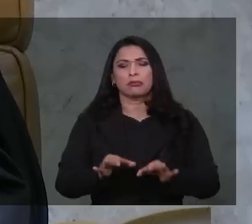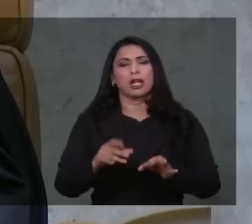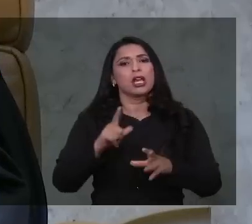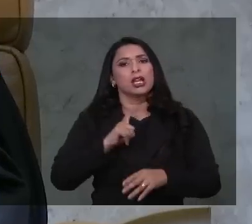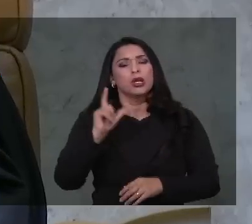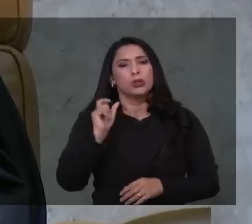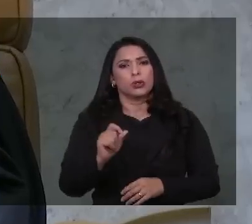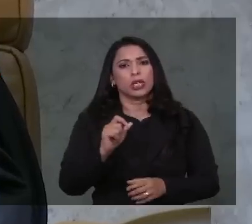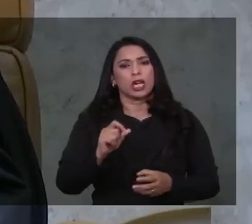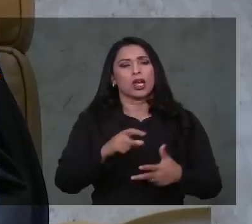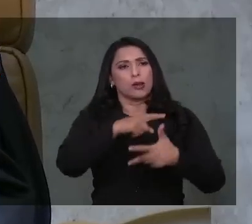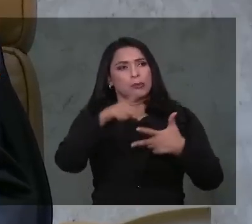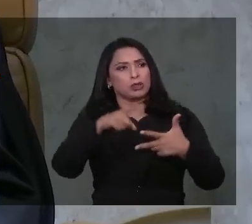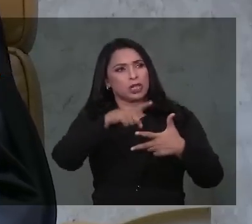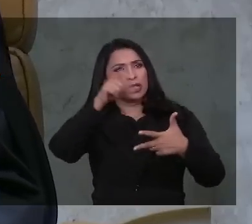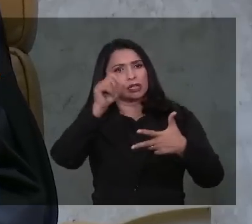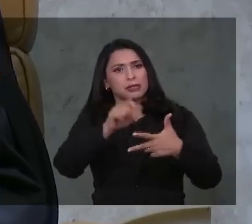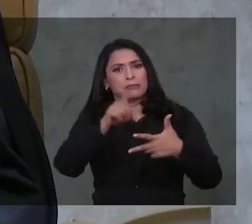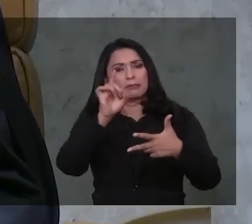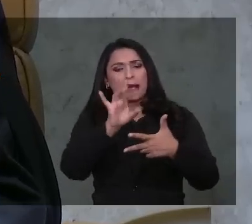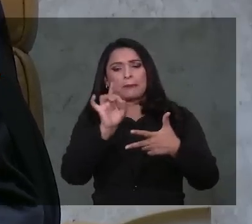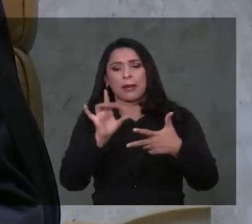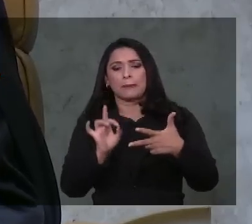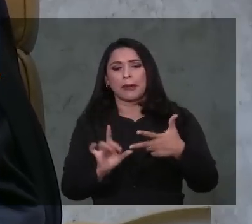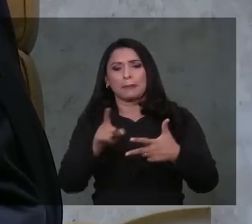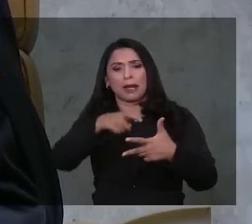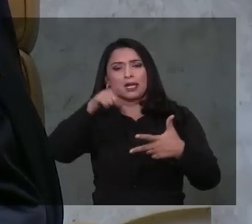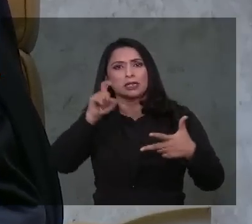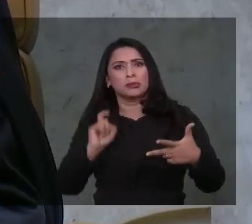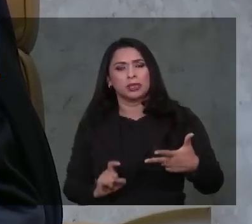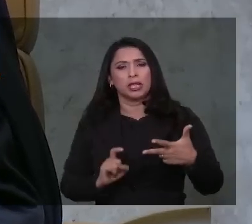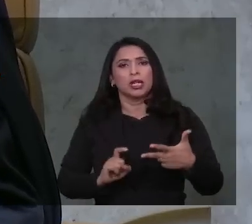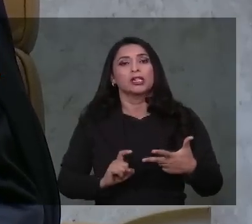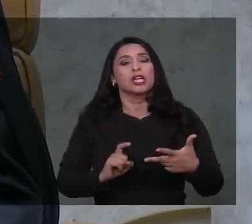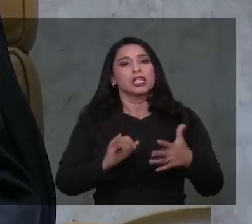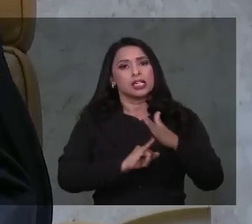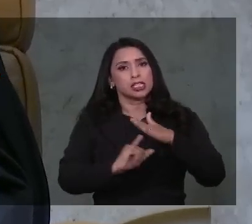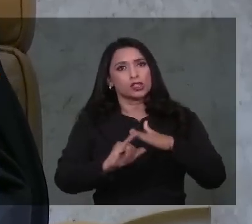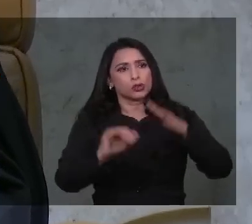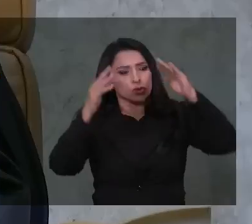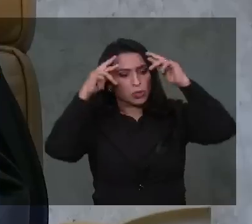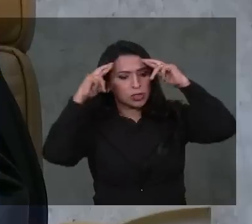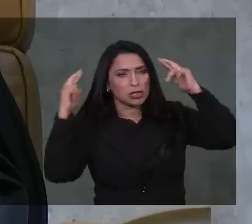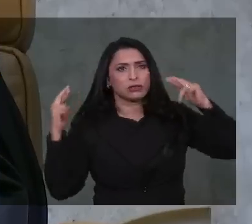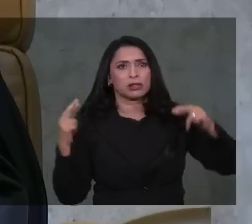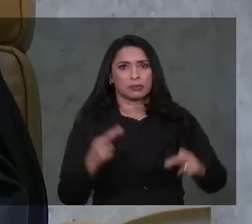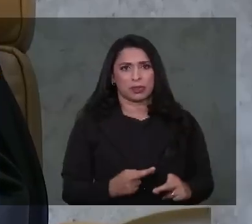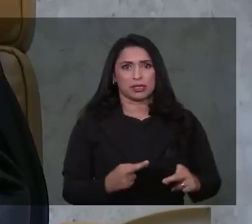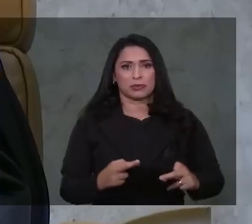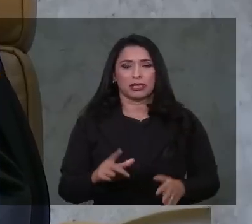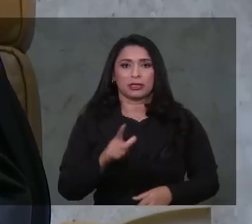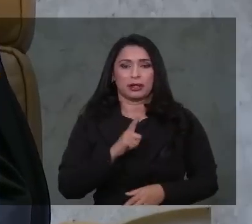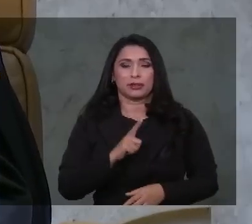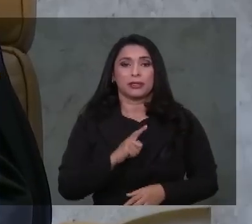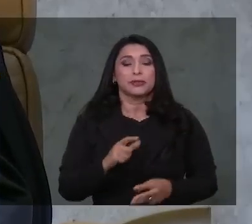independência entre os poderes e respeito às instituições. E, em terceiro lugar, como princípio e fim, a segurança